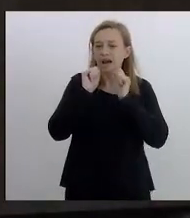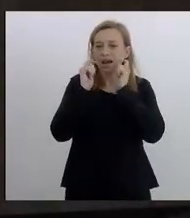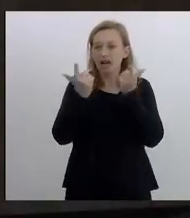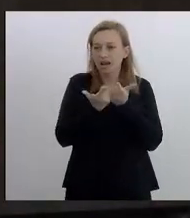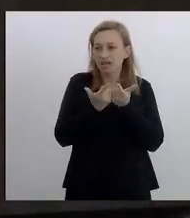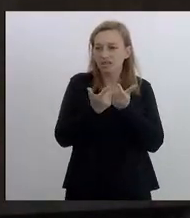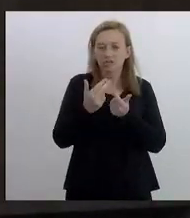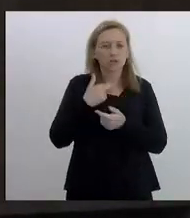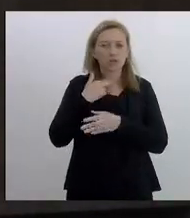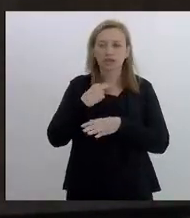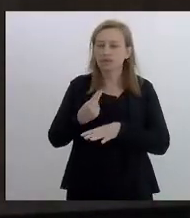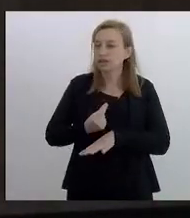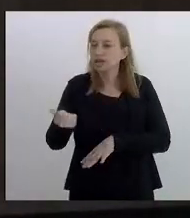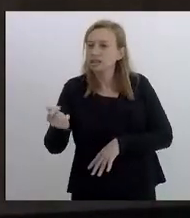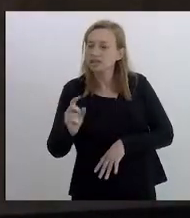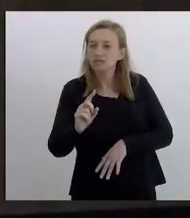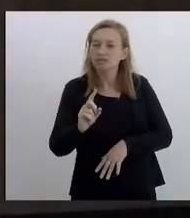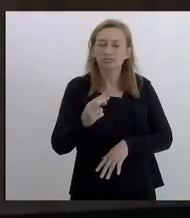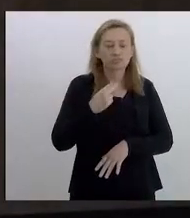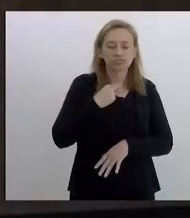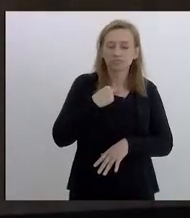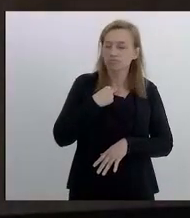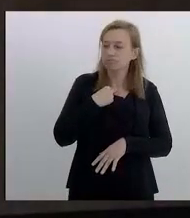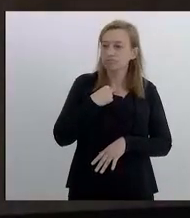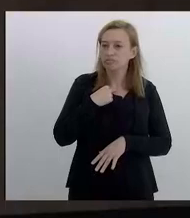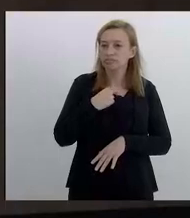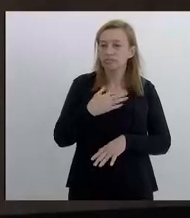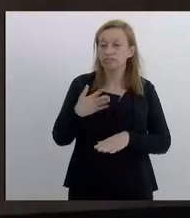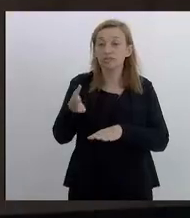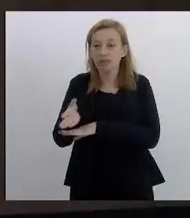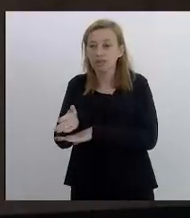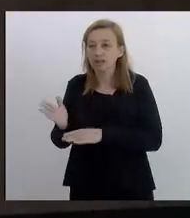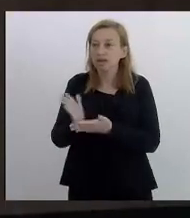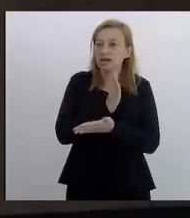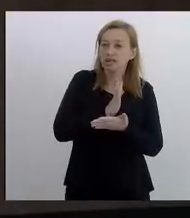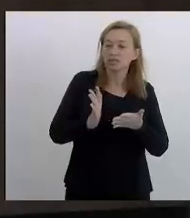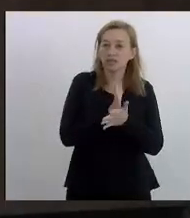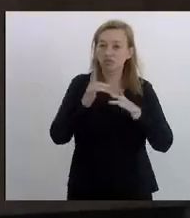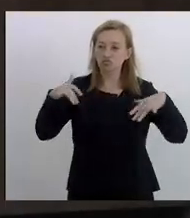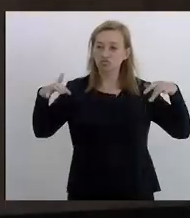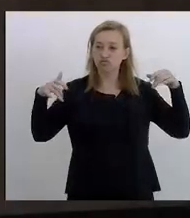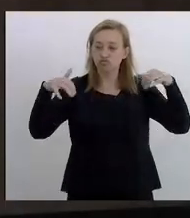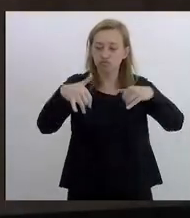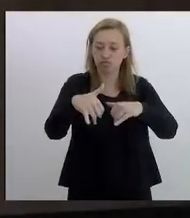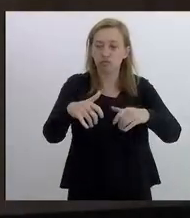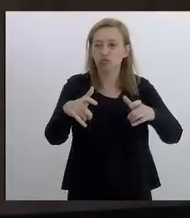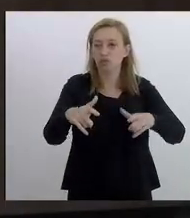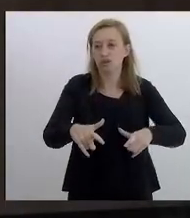entrar. E muitas das vezes foram até invadidos.